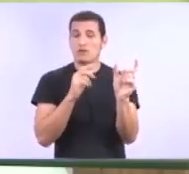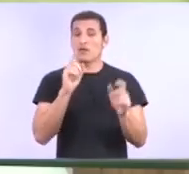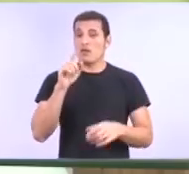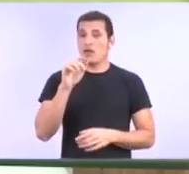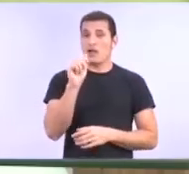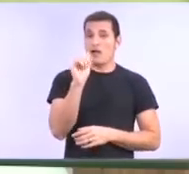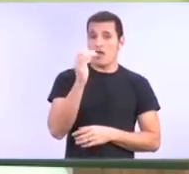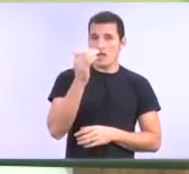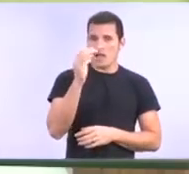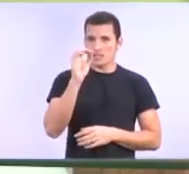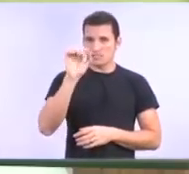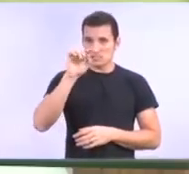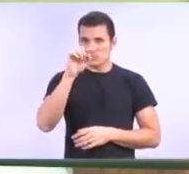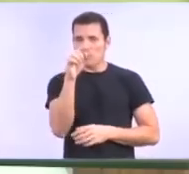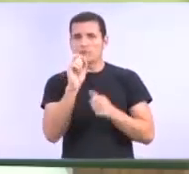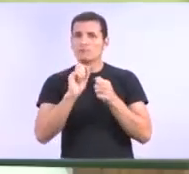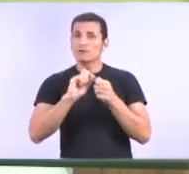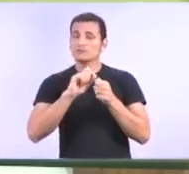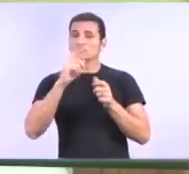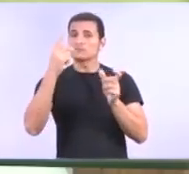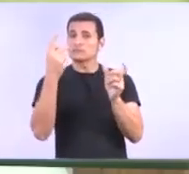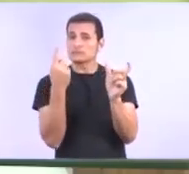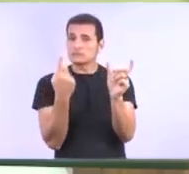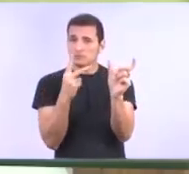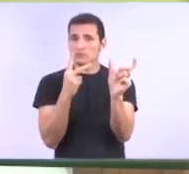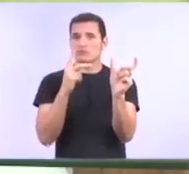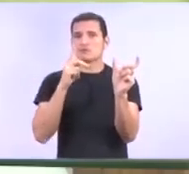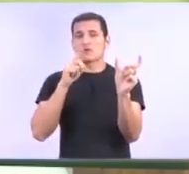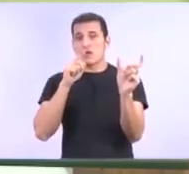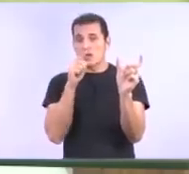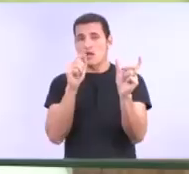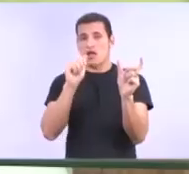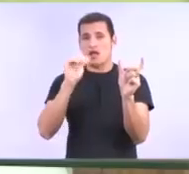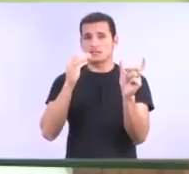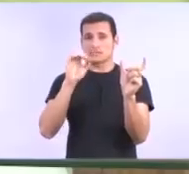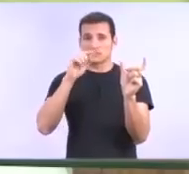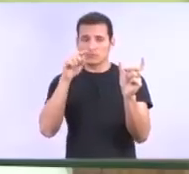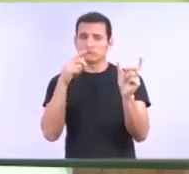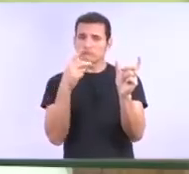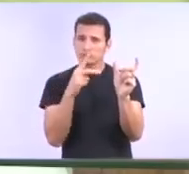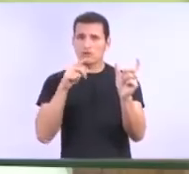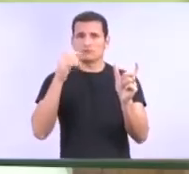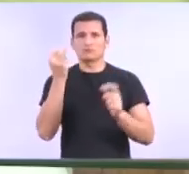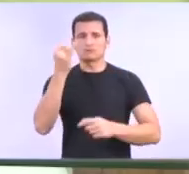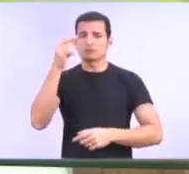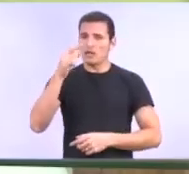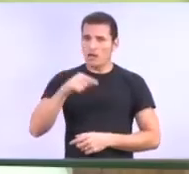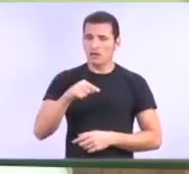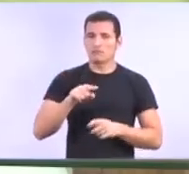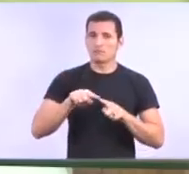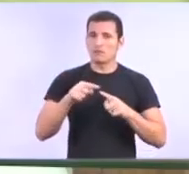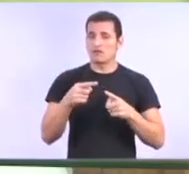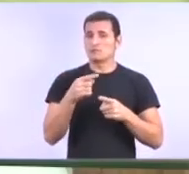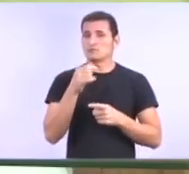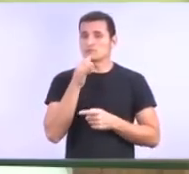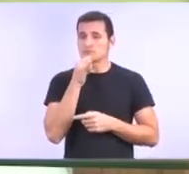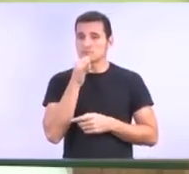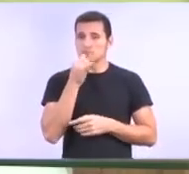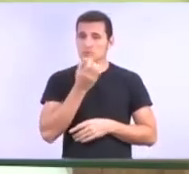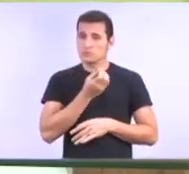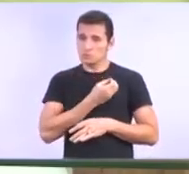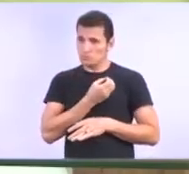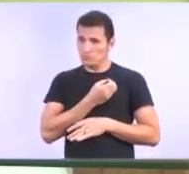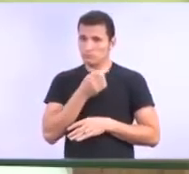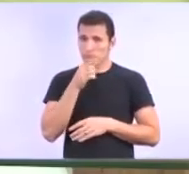ele executou, essa informação é importante, mas se vocês vão repararem bem, o número de